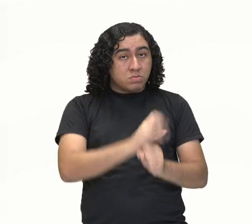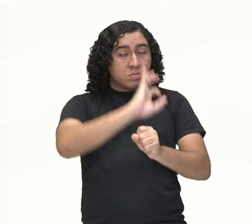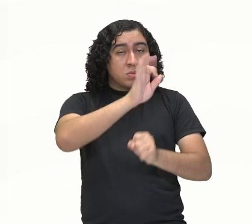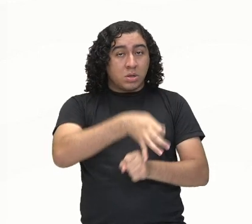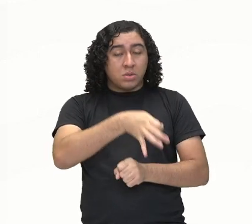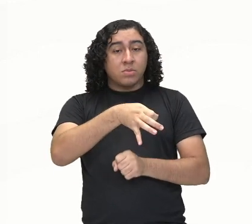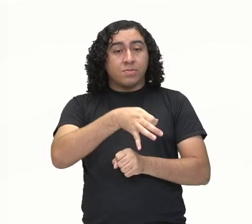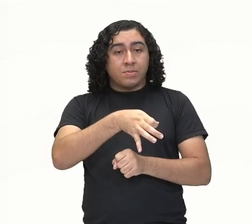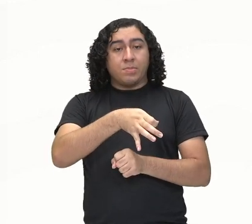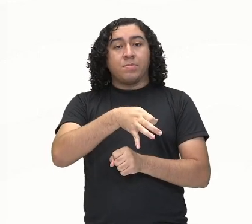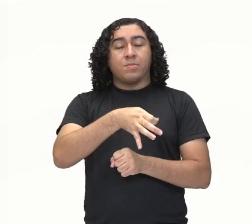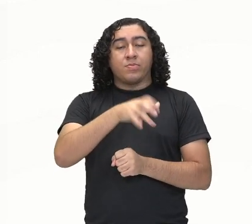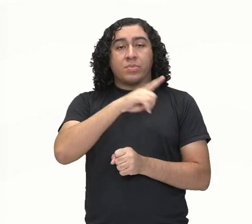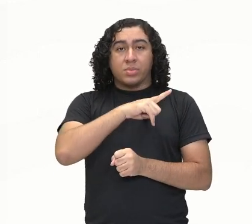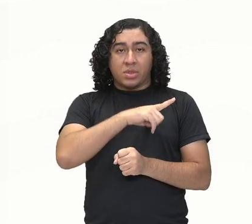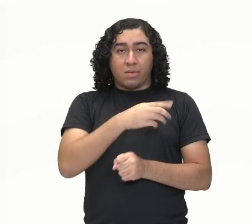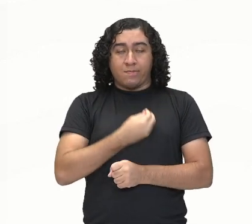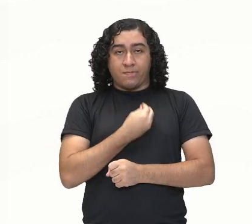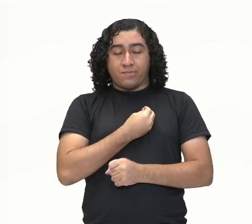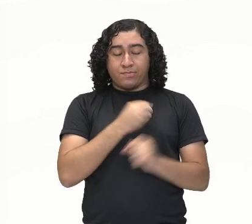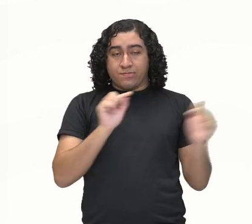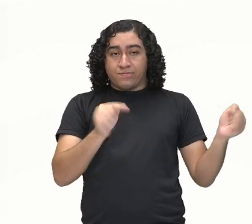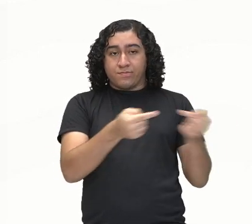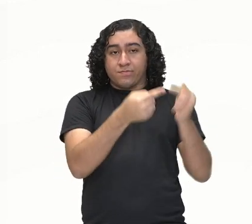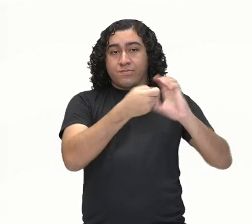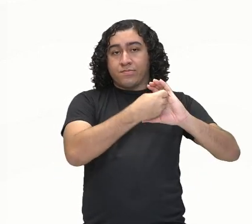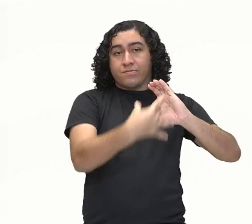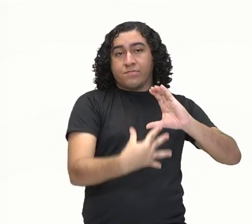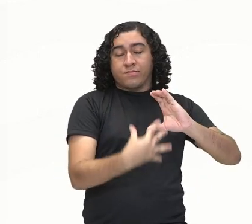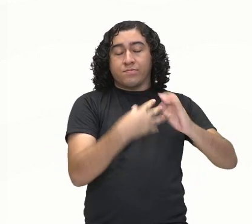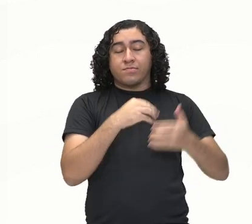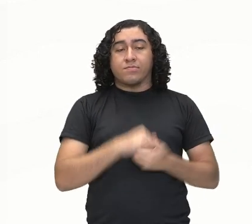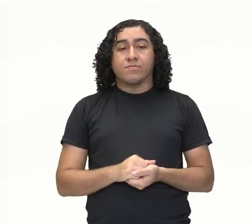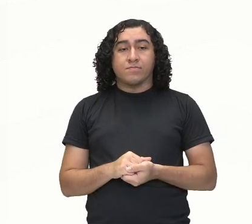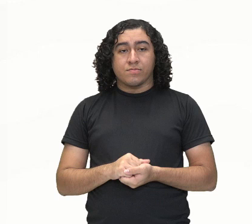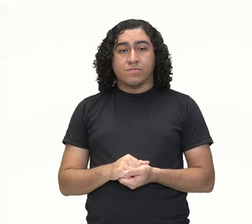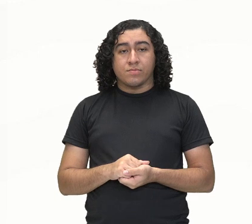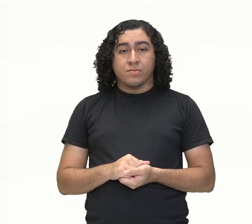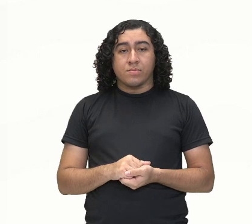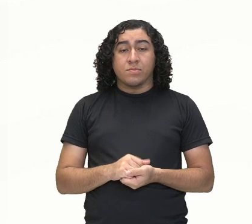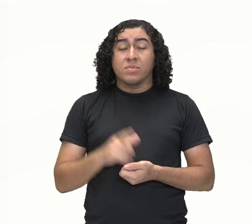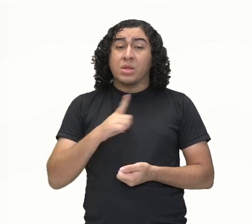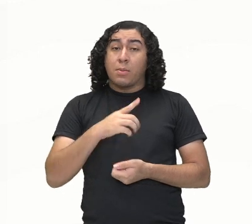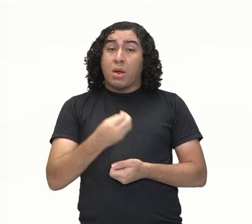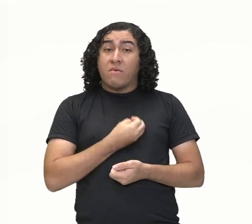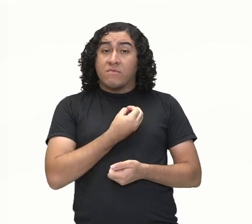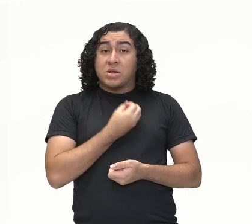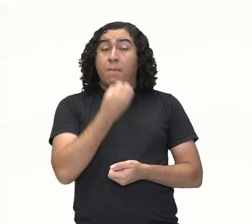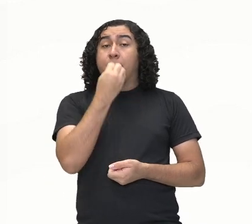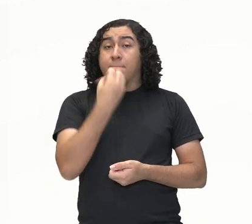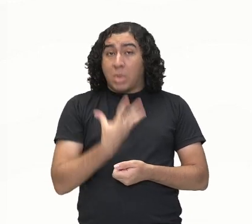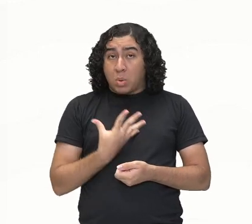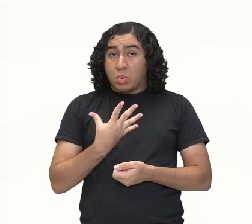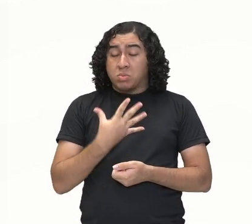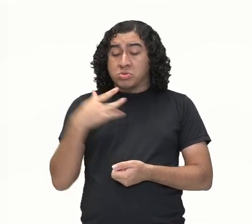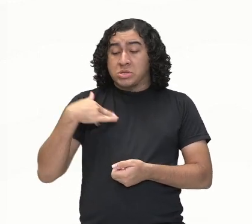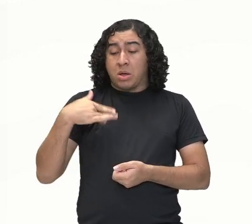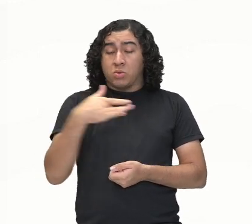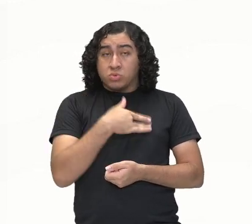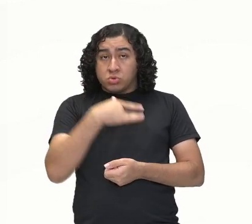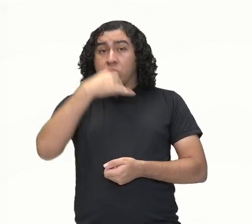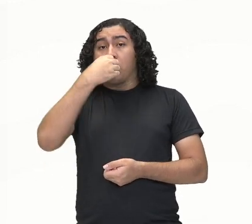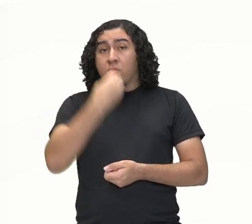indicador social, tá bom? Então, nós temos uma vida longa e saudável, né? Então, aí nós vamos